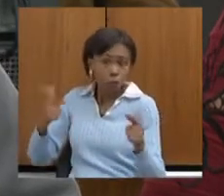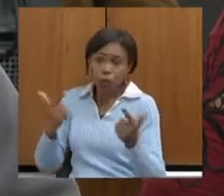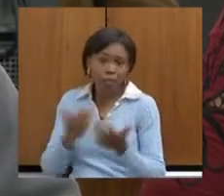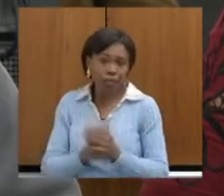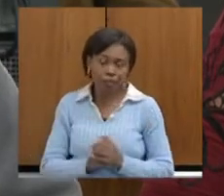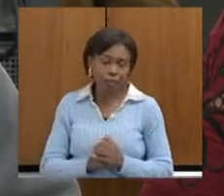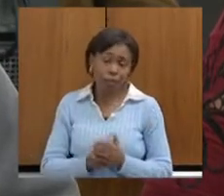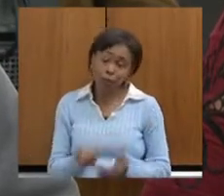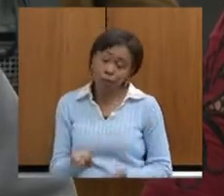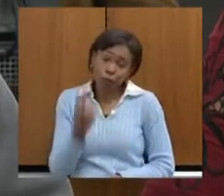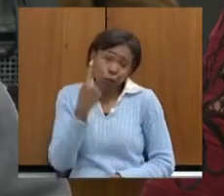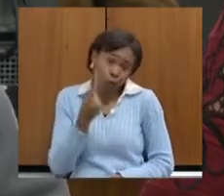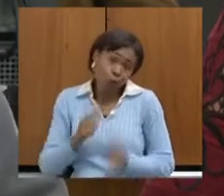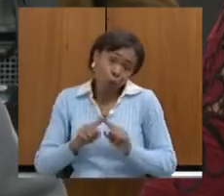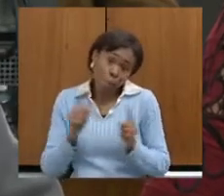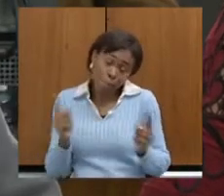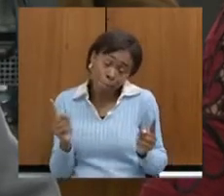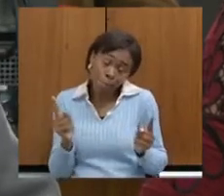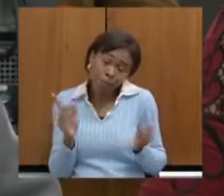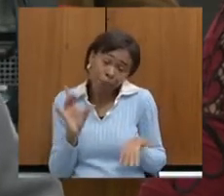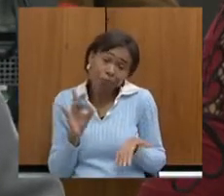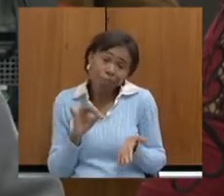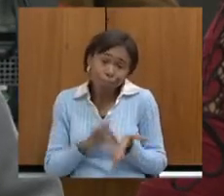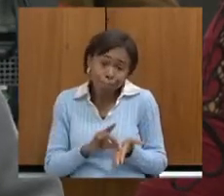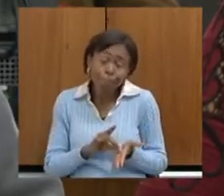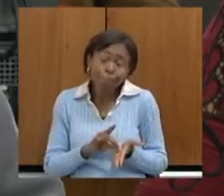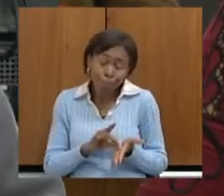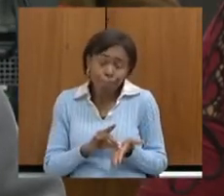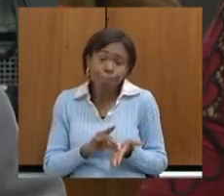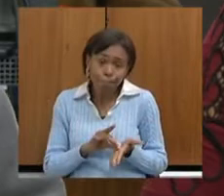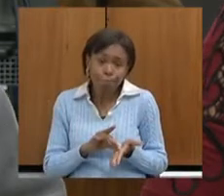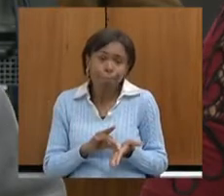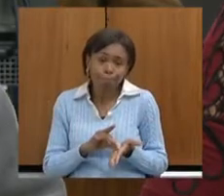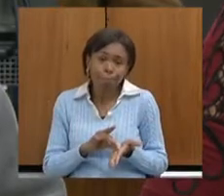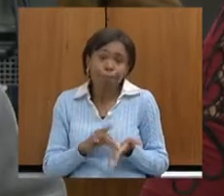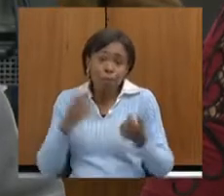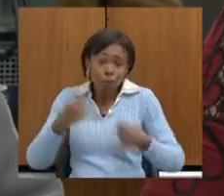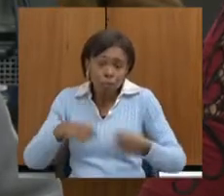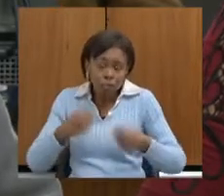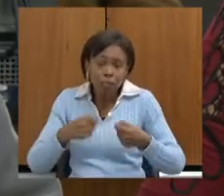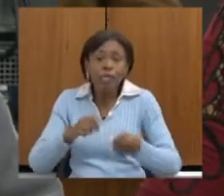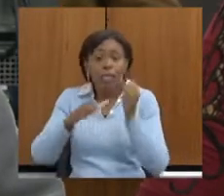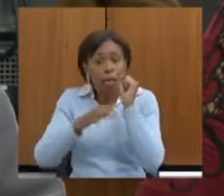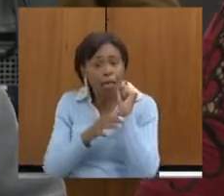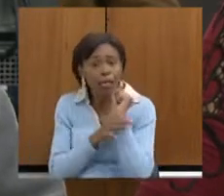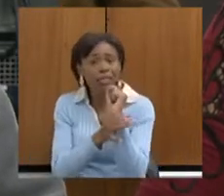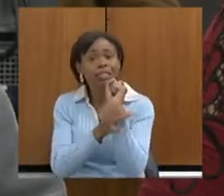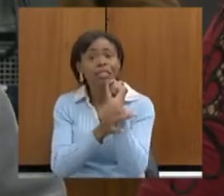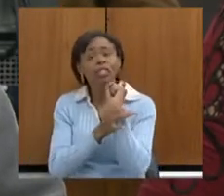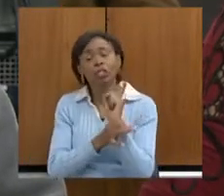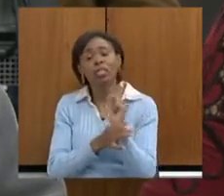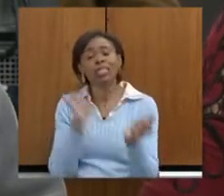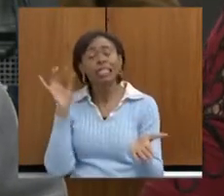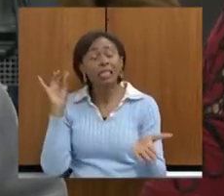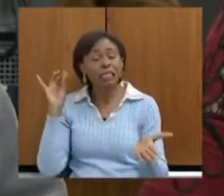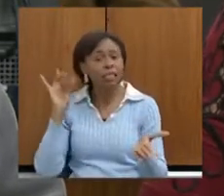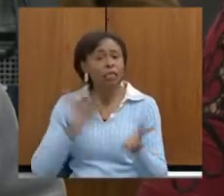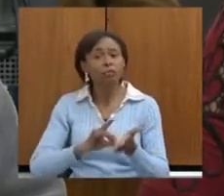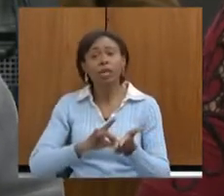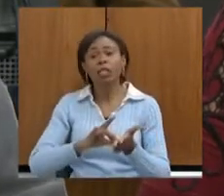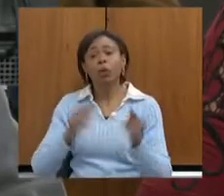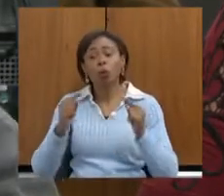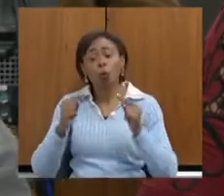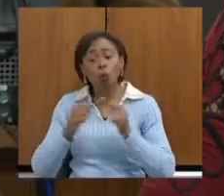emergencial vitalício porque não vou te gerar renda como era antes as empresas isso um absurdo né Mas de fato é